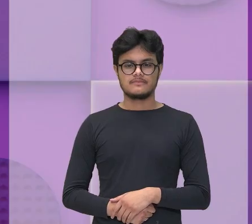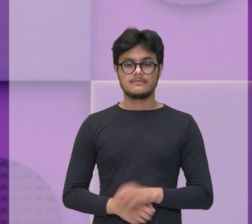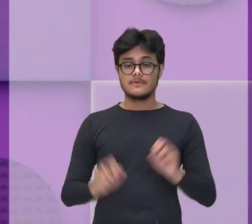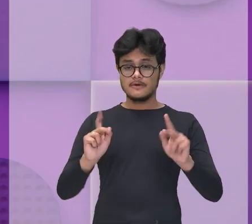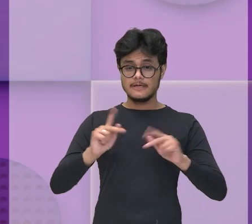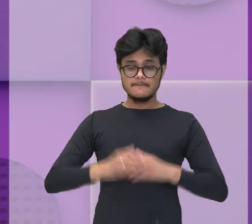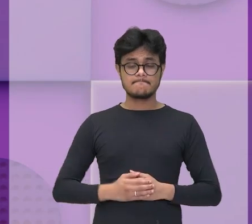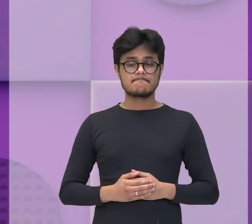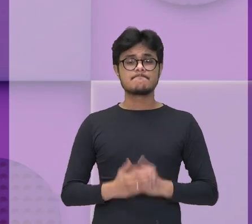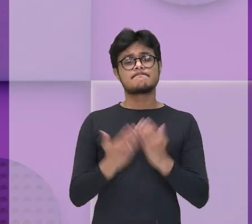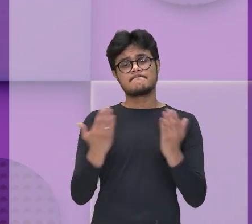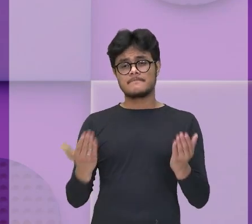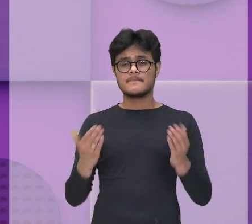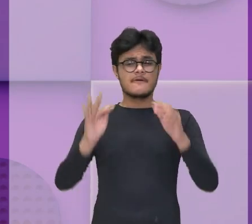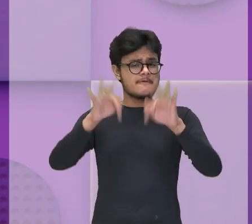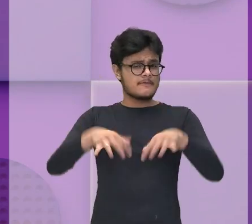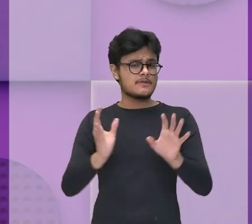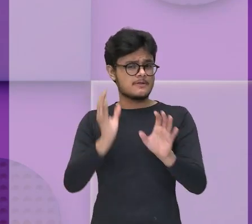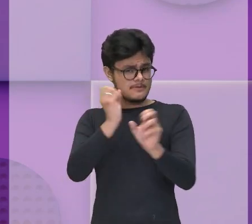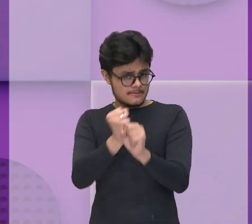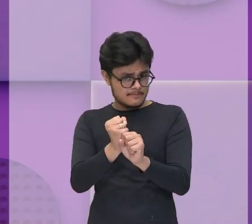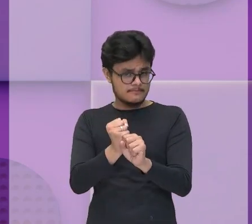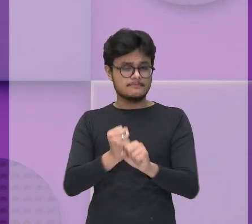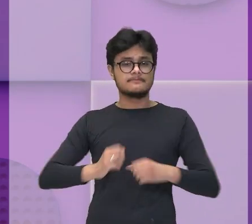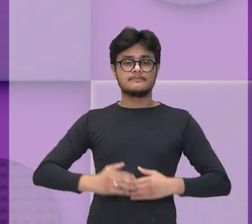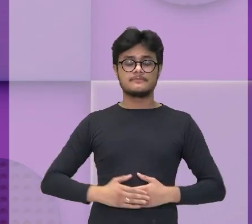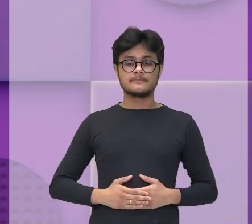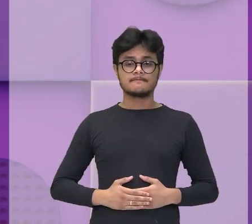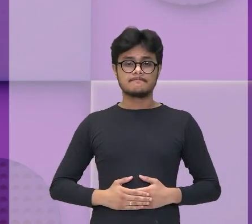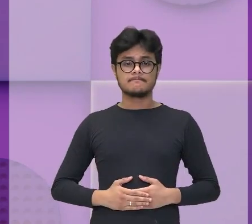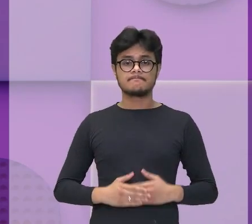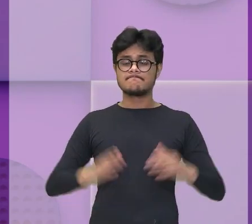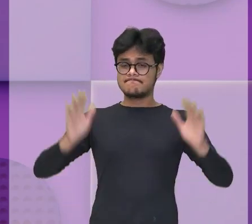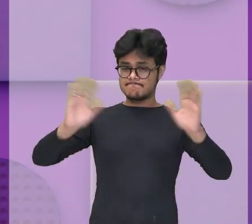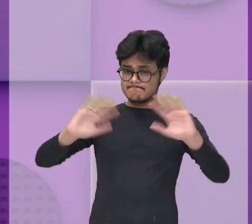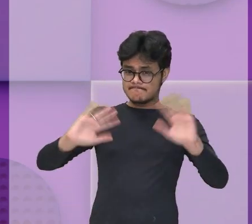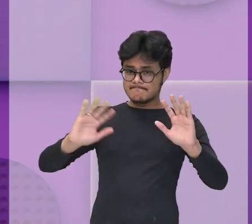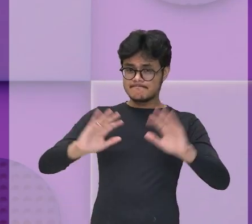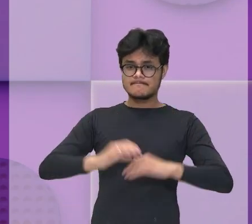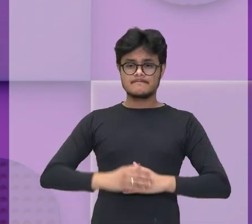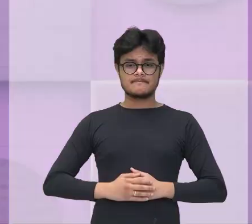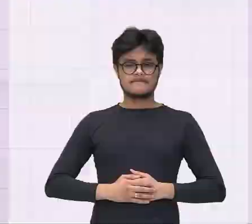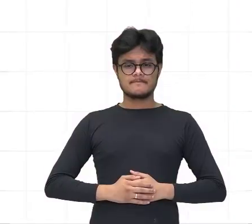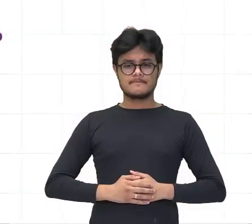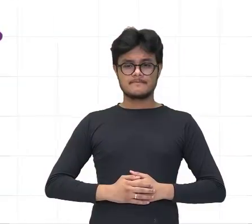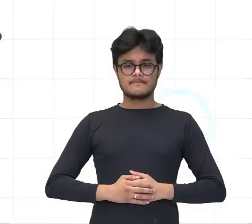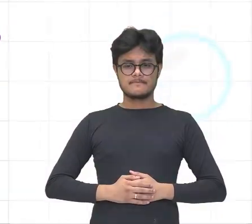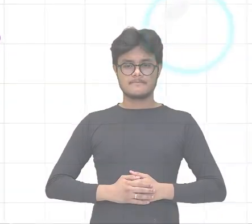Beleza? Então, essa foi a nossa revisão e até o nosso próximo encontro.